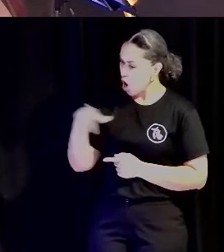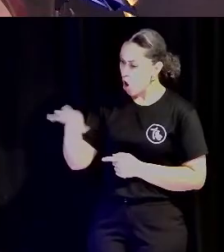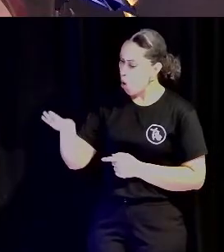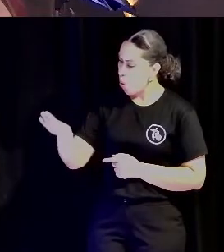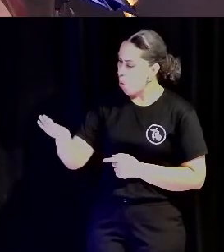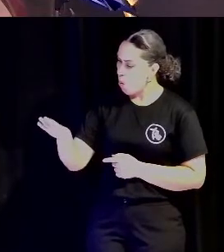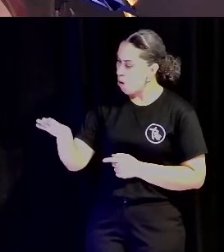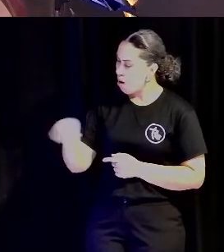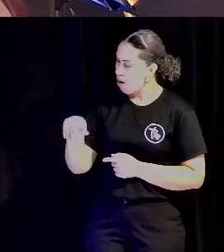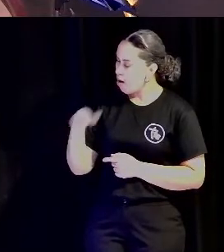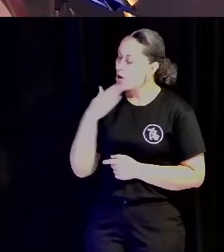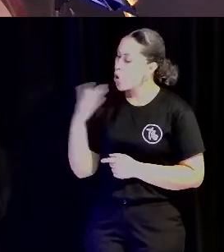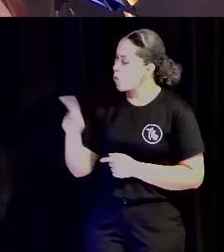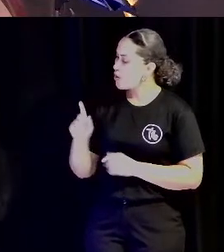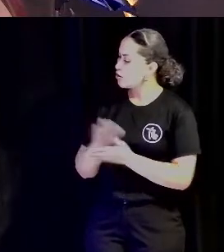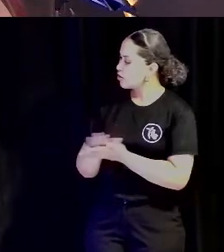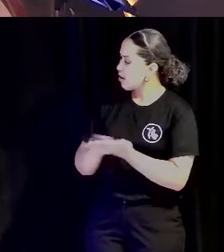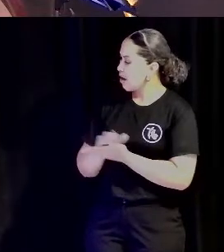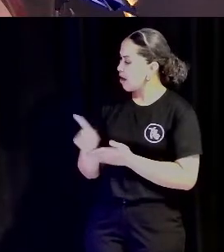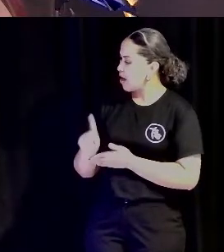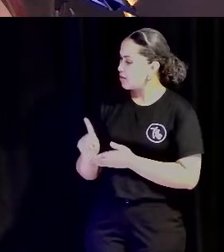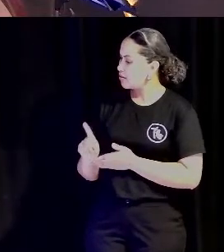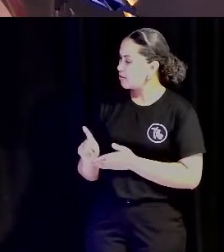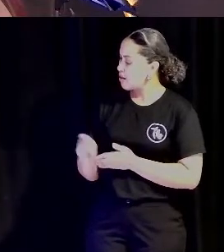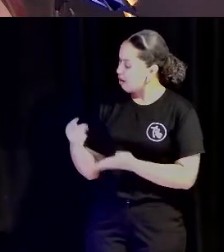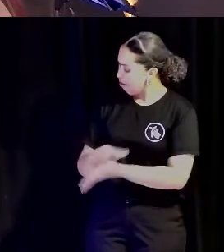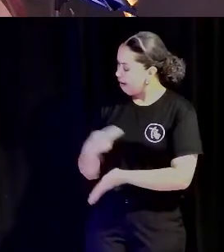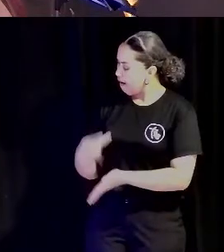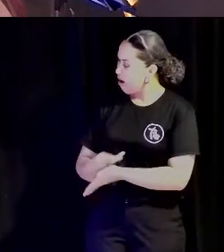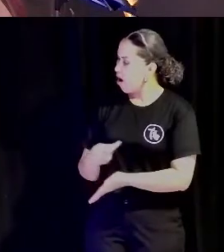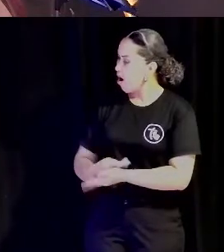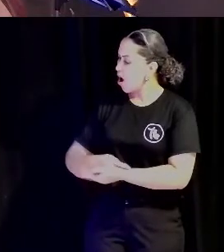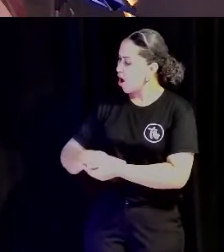O senhor errou o endereço.